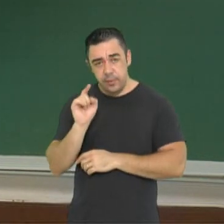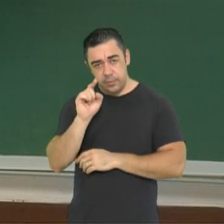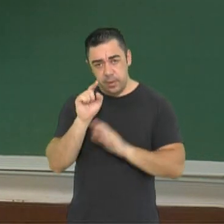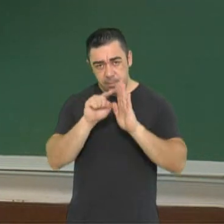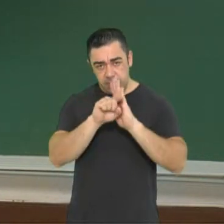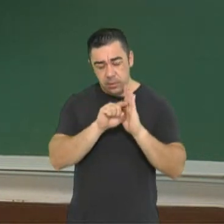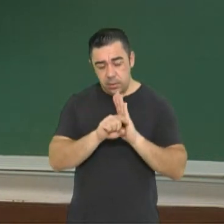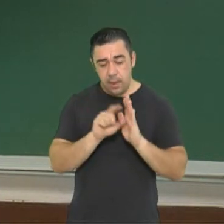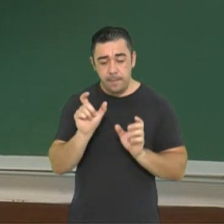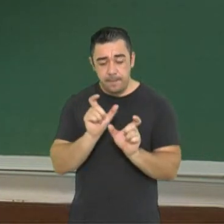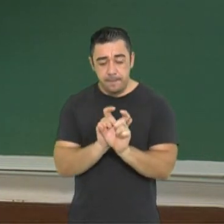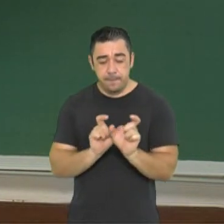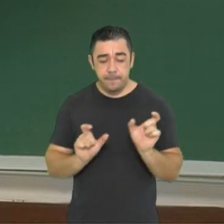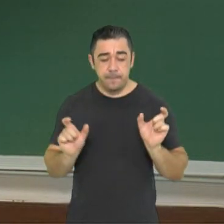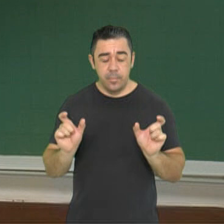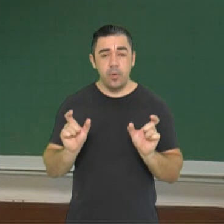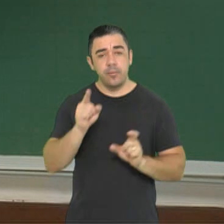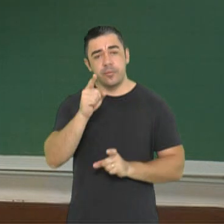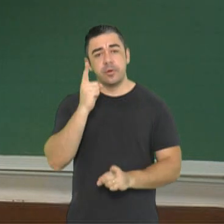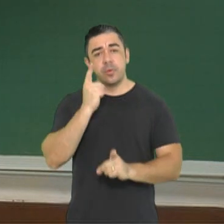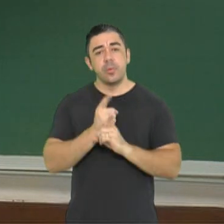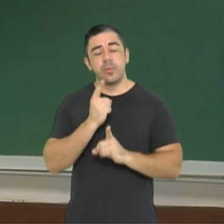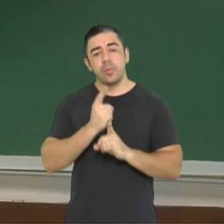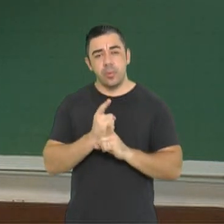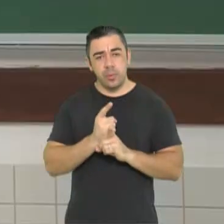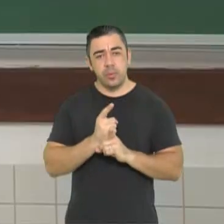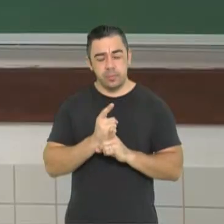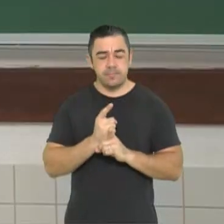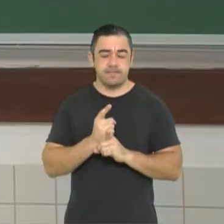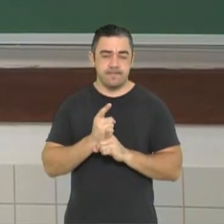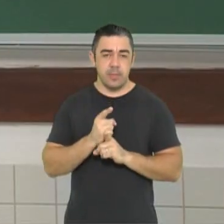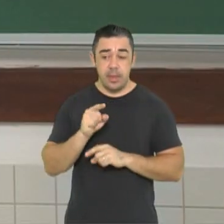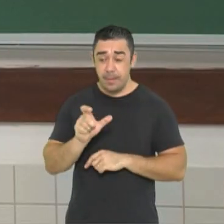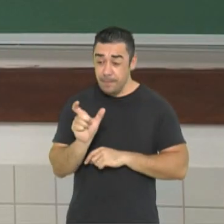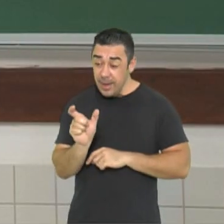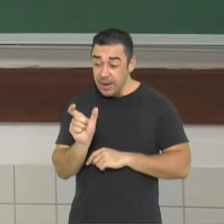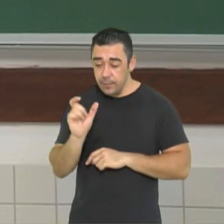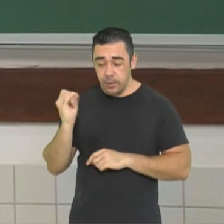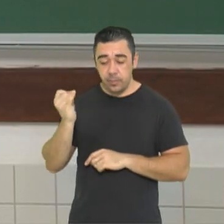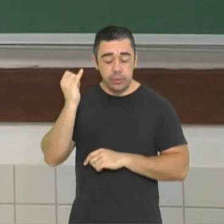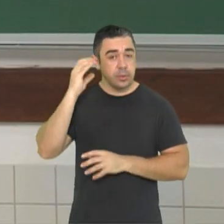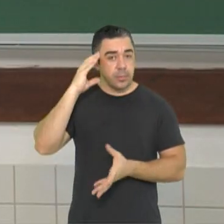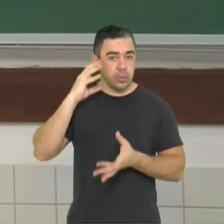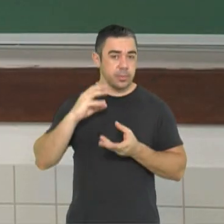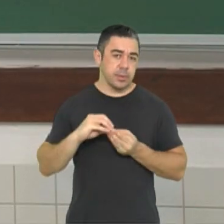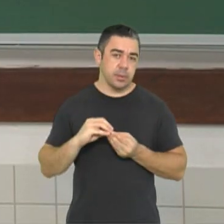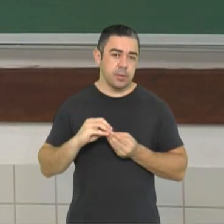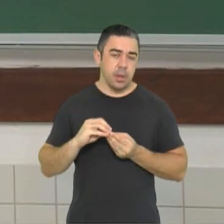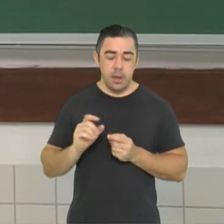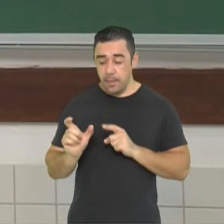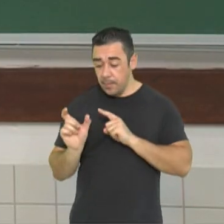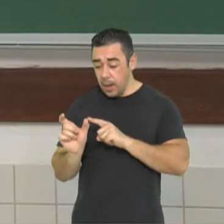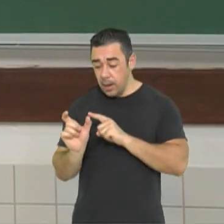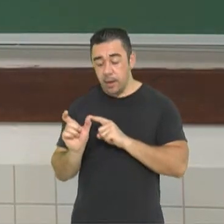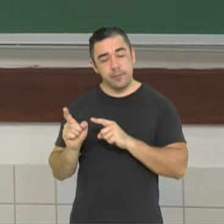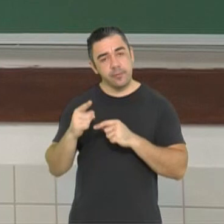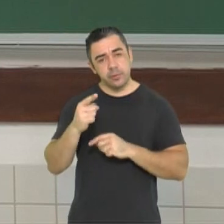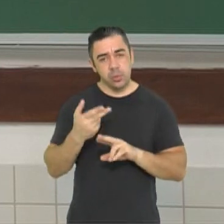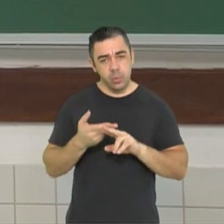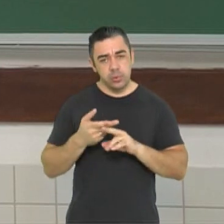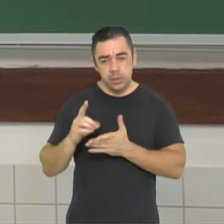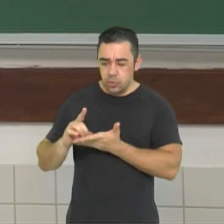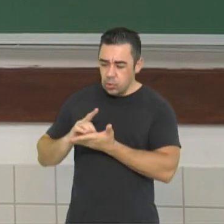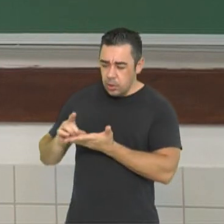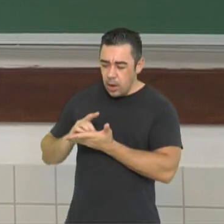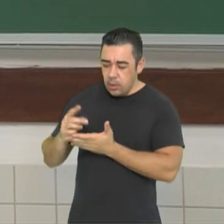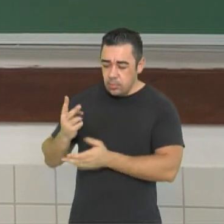não compreende e você chega à conclusão que aquela palavra é importante para você compreender o texto, então busque quais